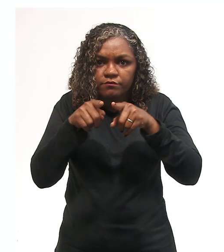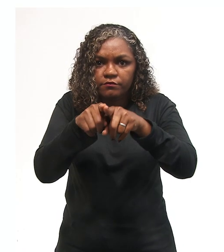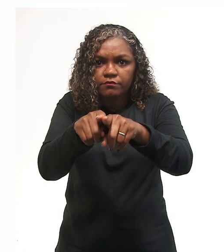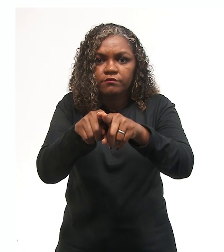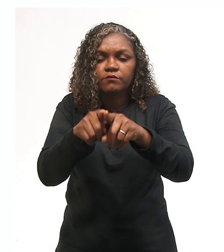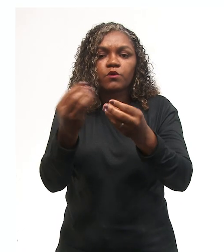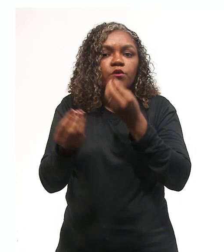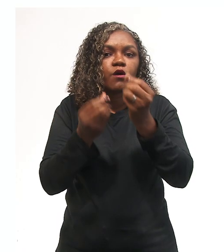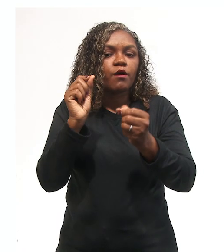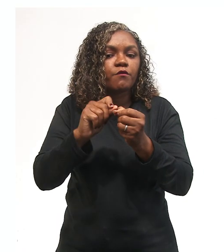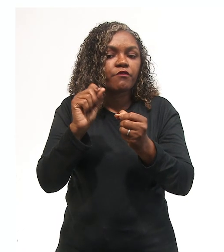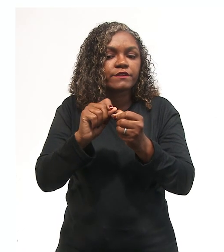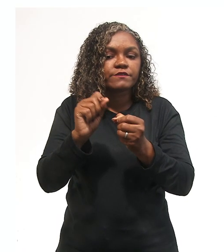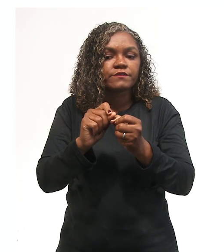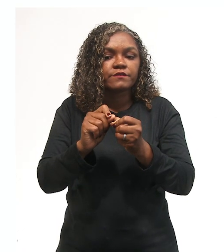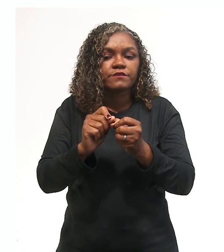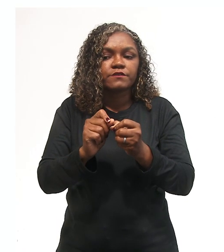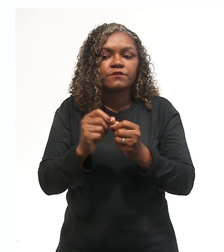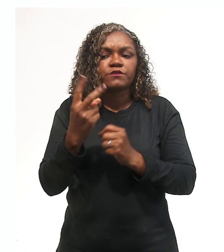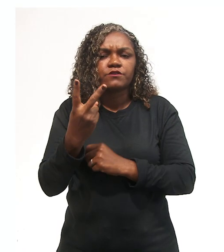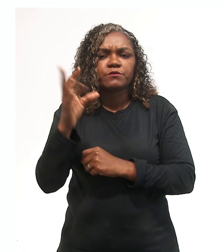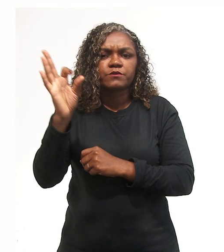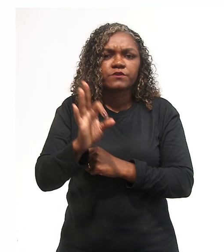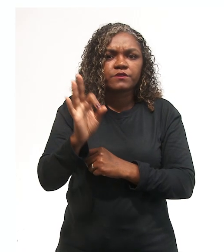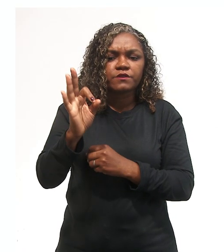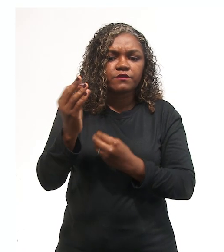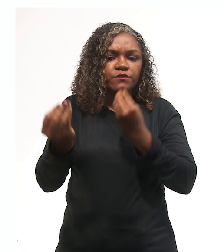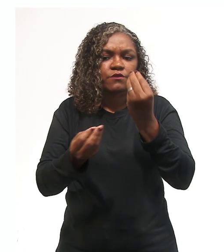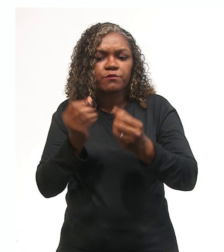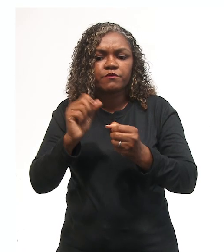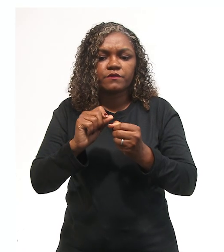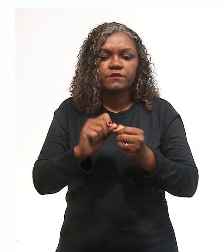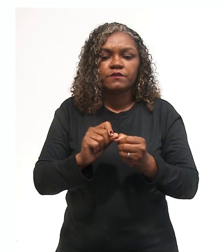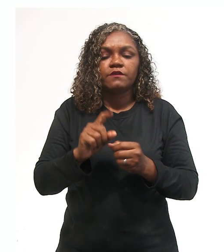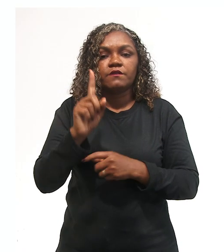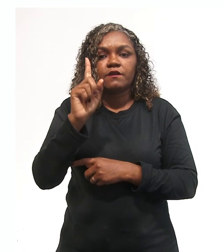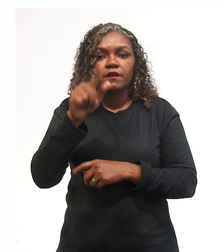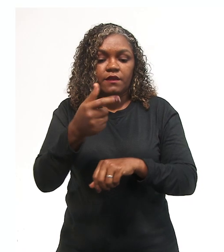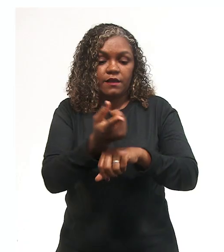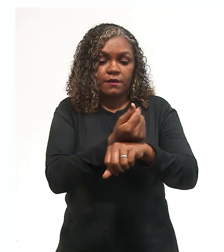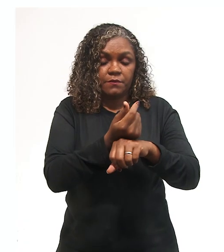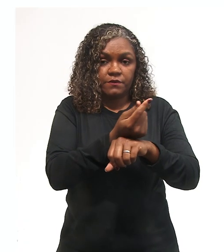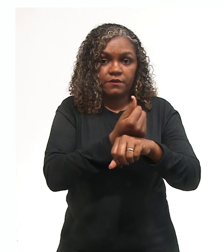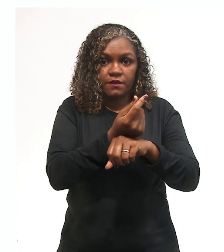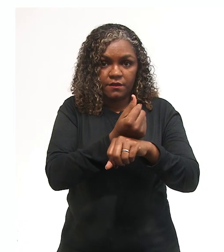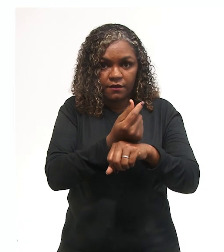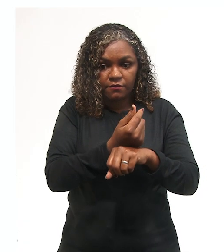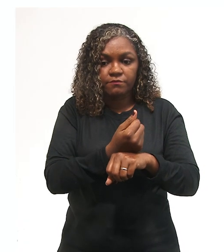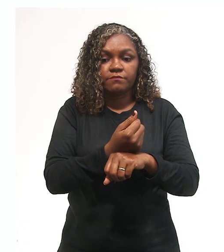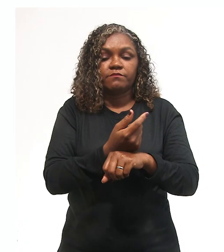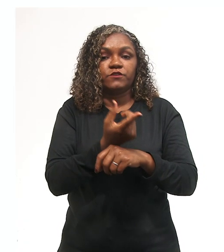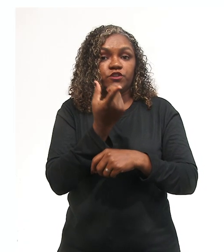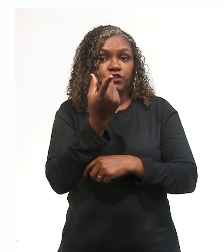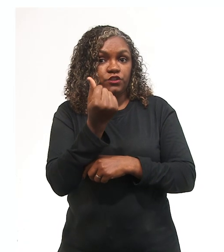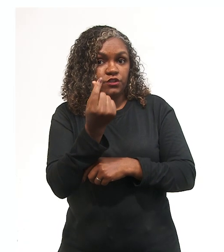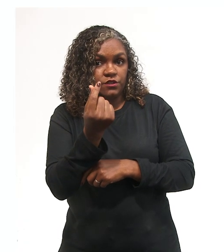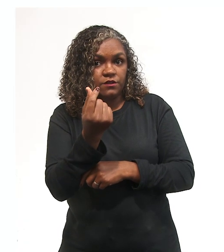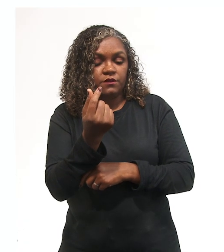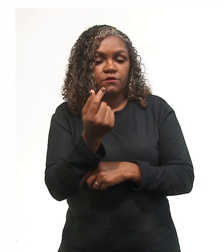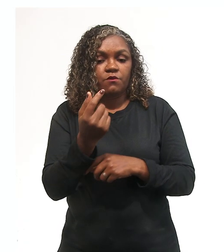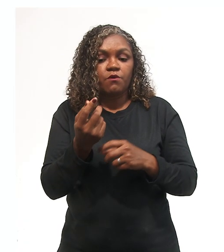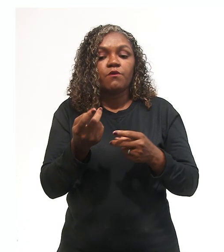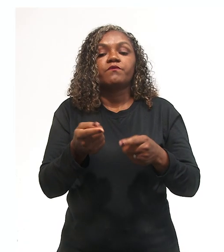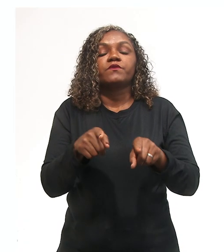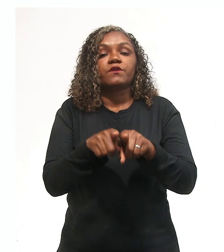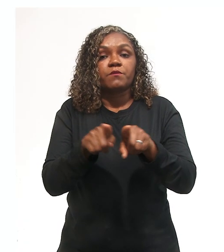12% é proporcional à taxa de 1%, eu preciso que, aplicando ao mesmo capital, ao mesmo prazo, eles gerem o mesmo